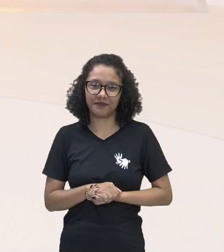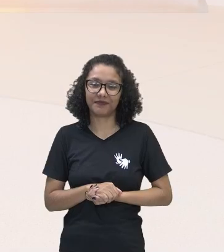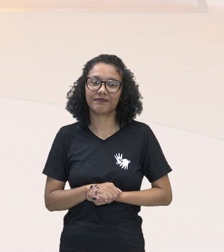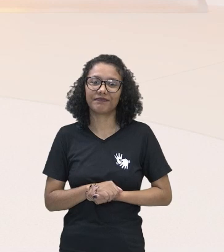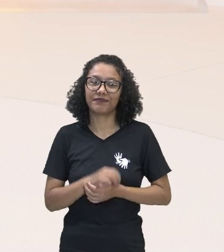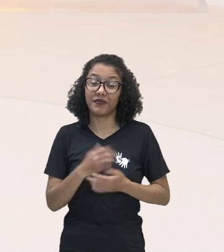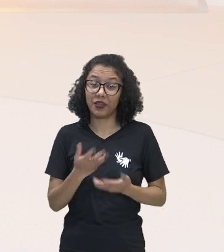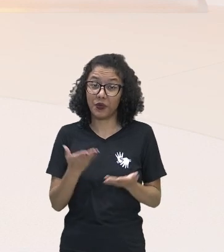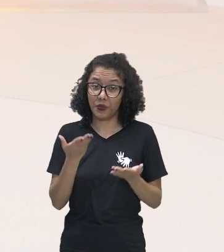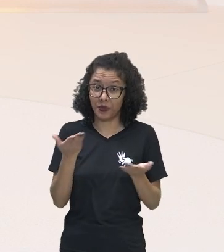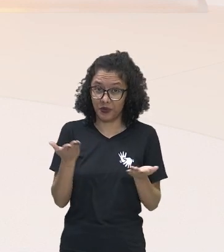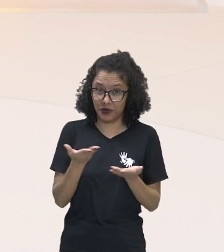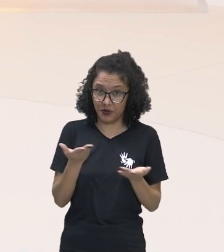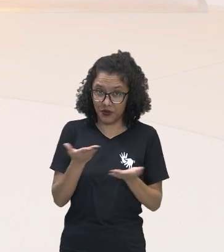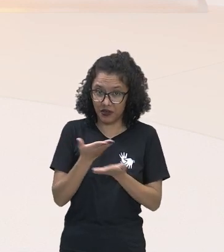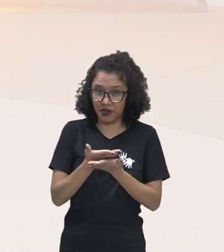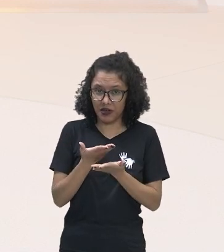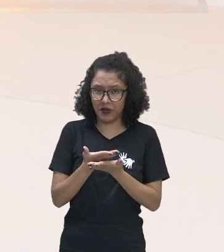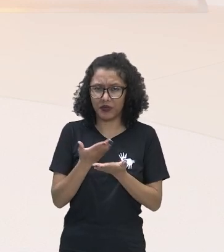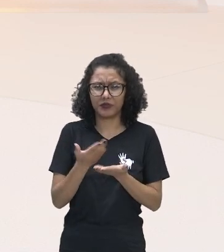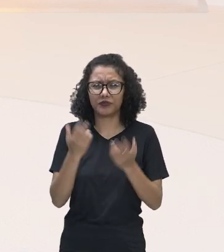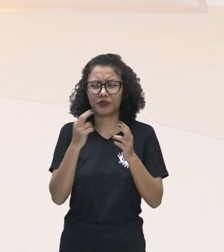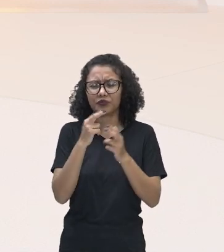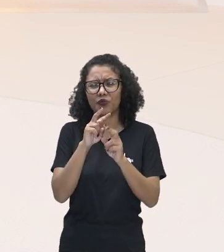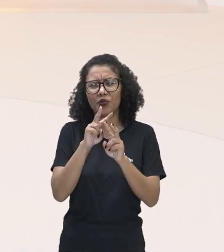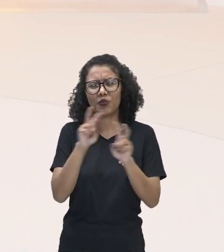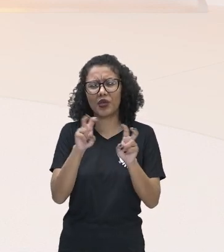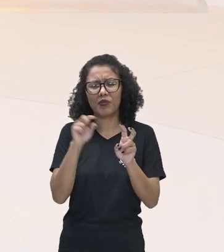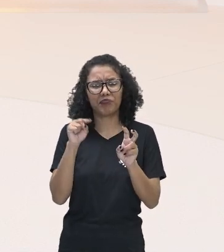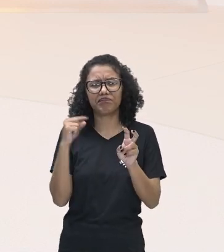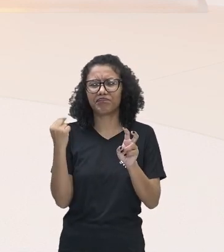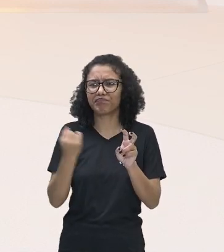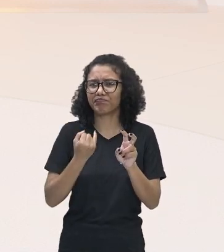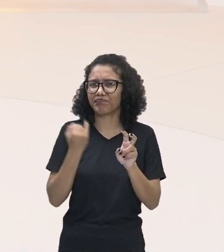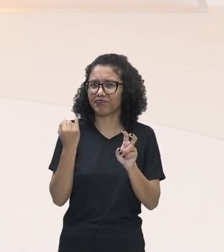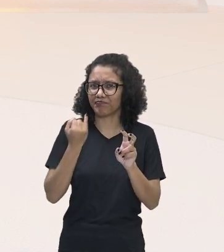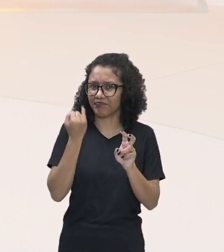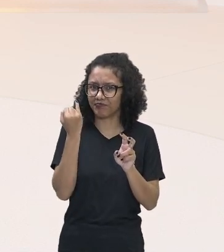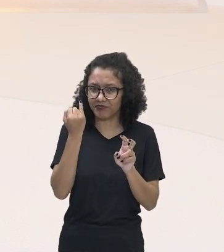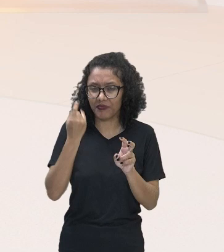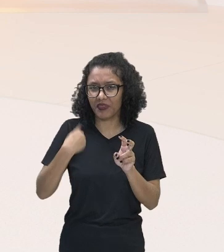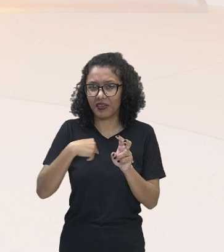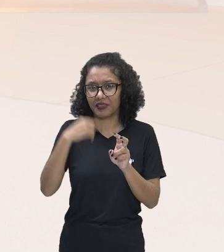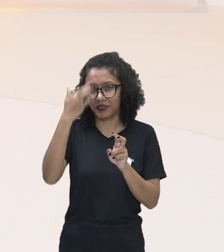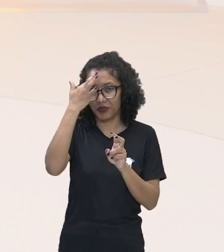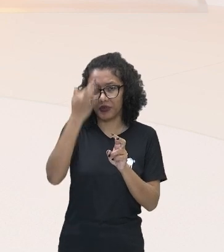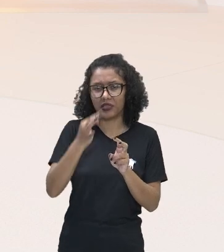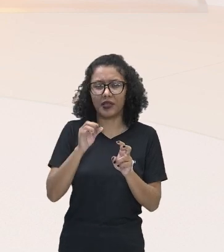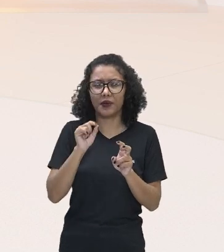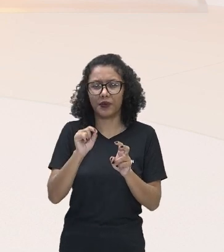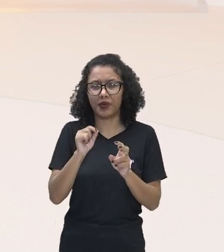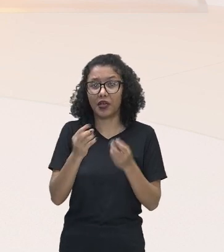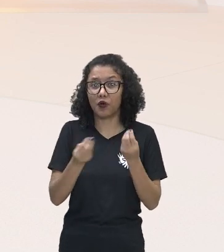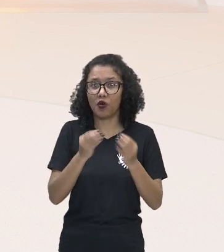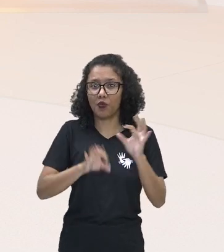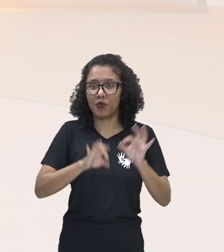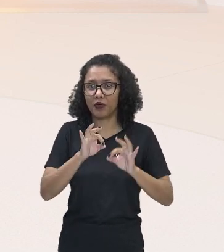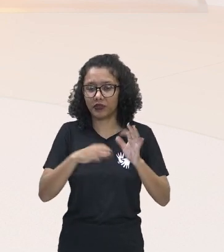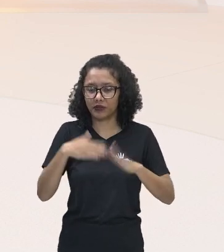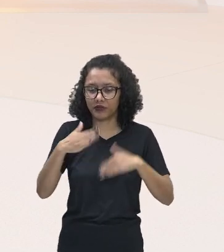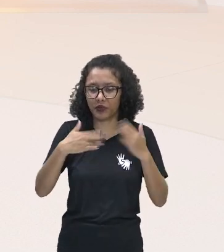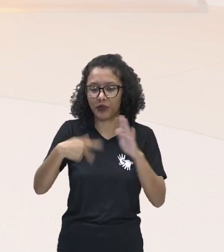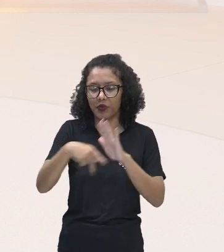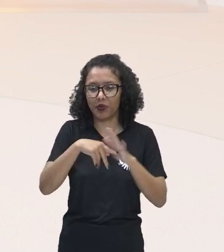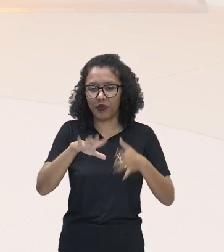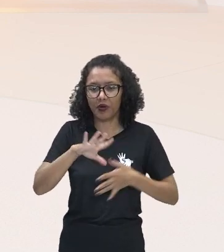Então, nesta aula, nós vamos mergulhar num assunto muito importante para compreendermos a formação da América Portuguesa e